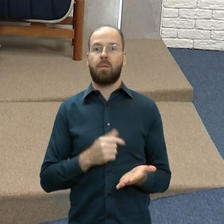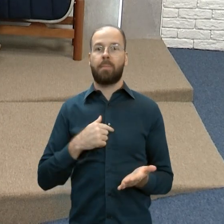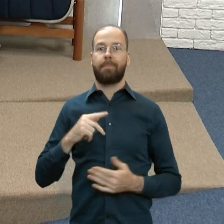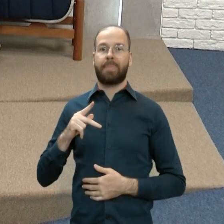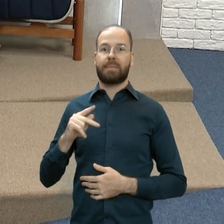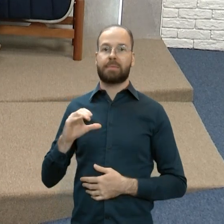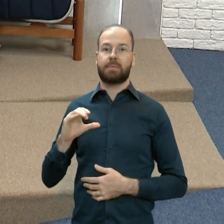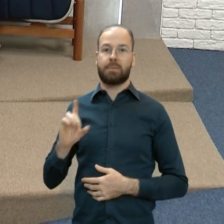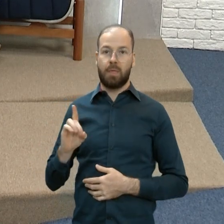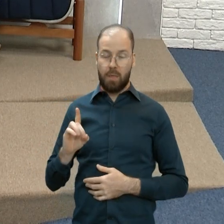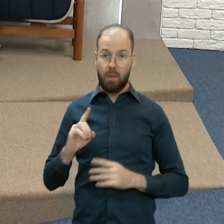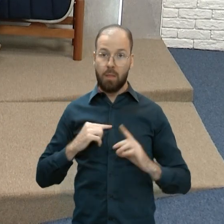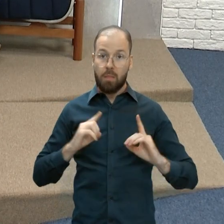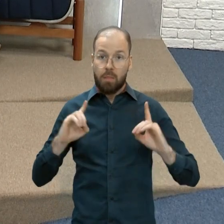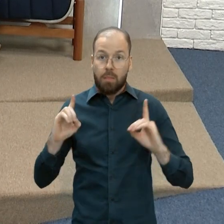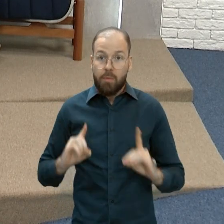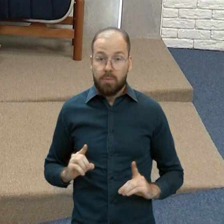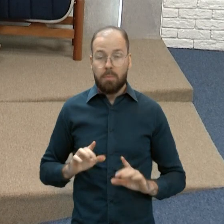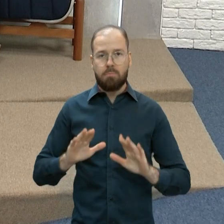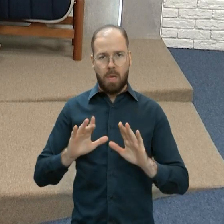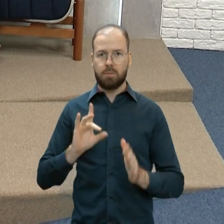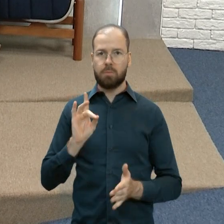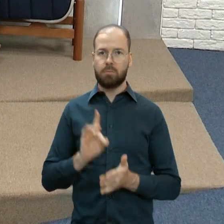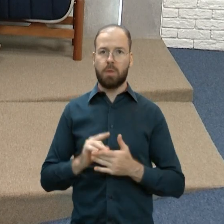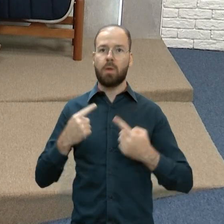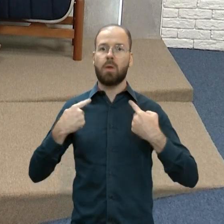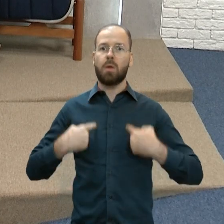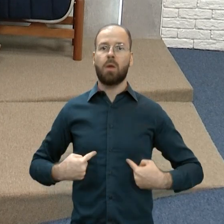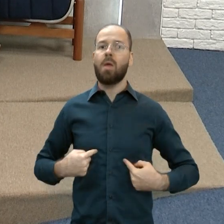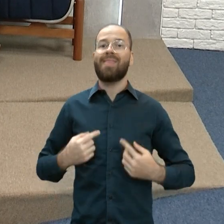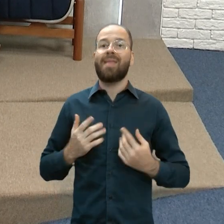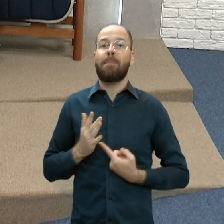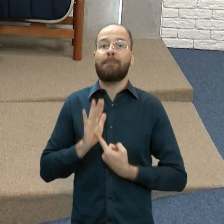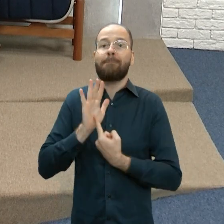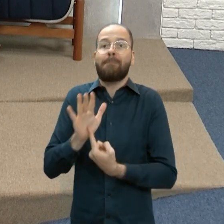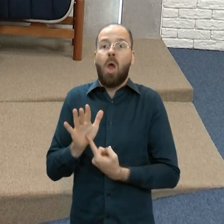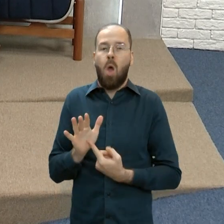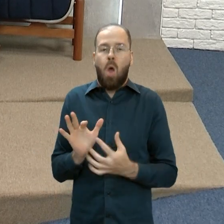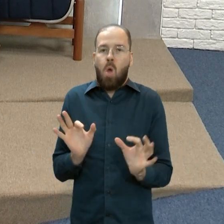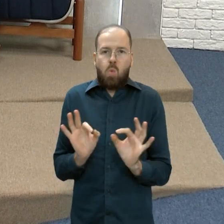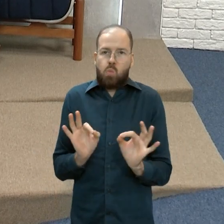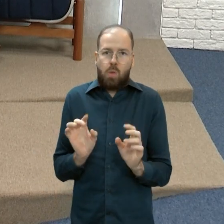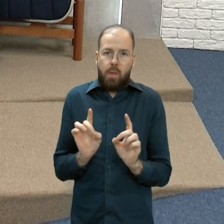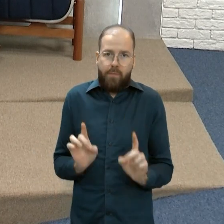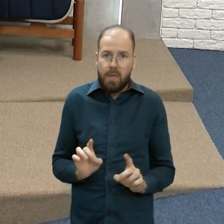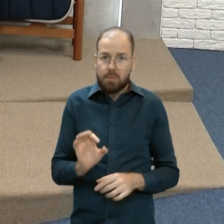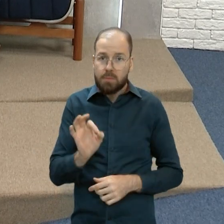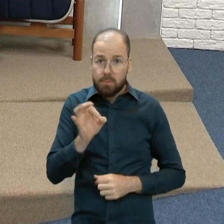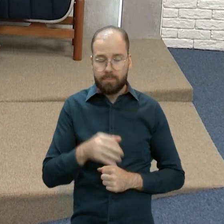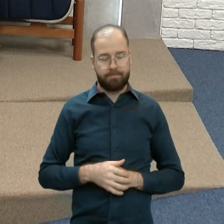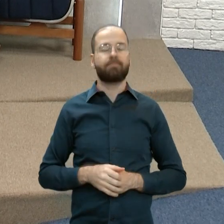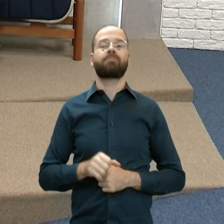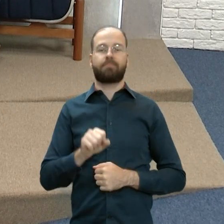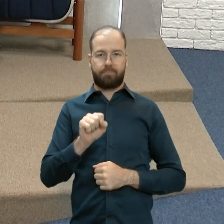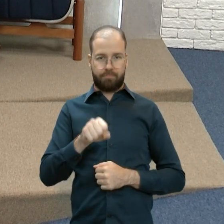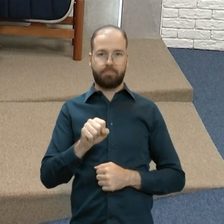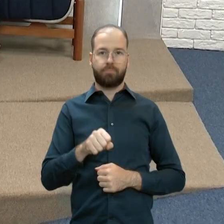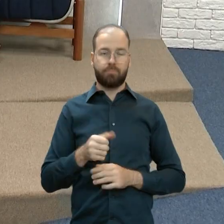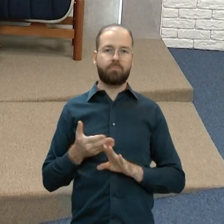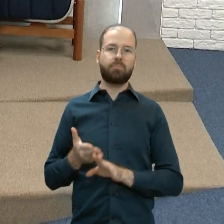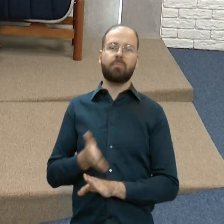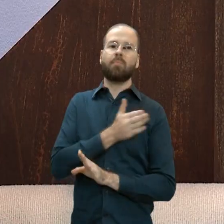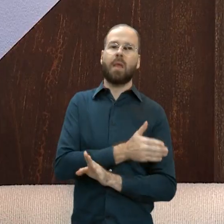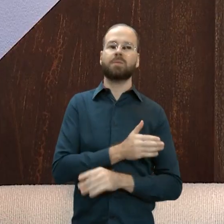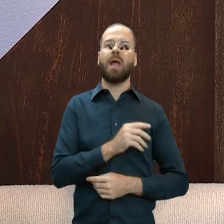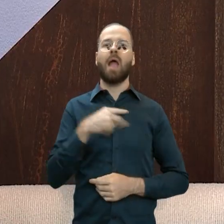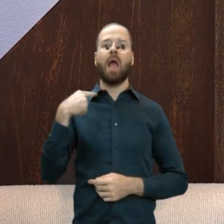com deficiência, que na verdade não apresenta nenhum tipo de deficiência, né? Sim. Para além do que o advogado André estava falando